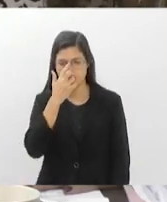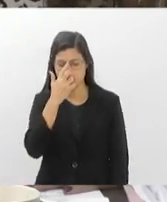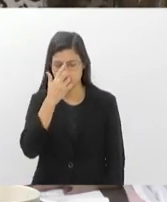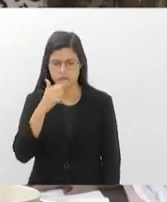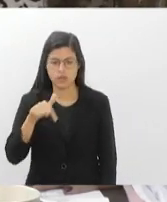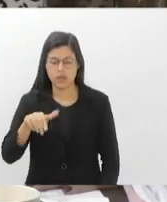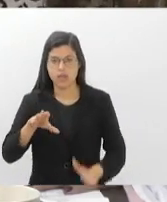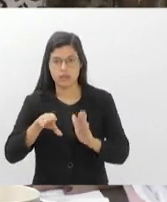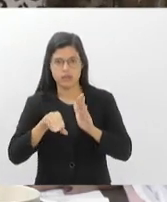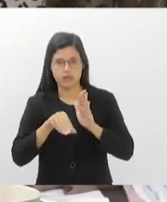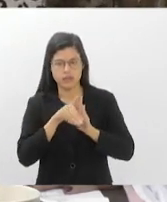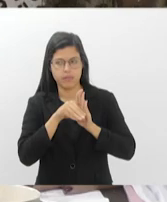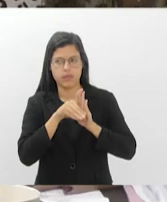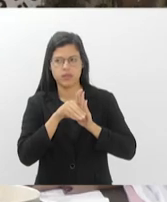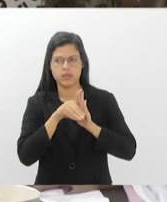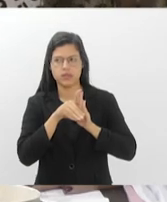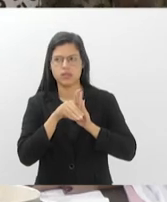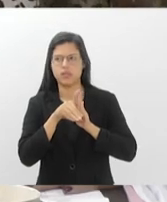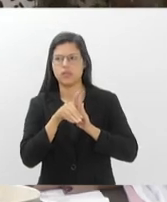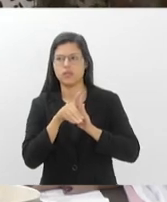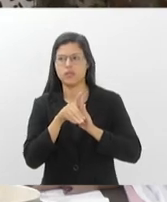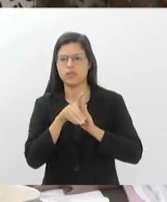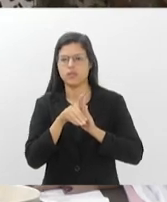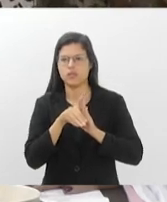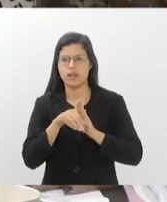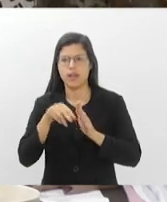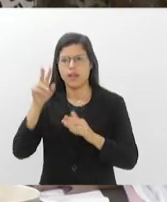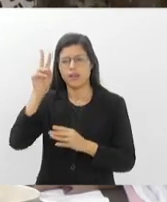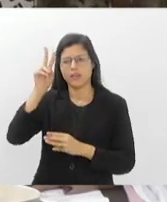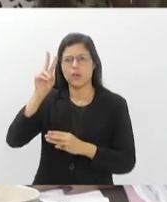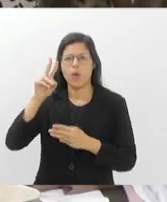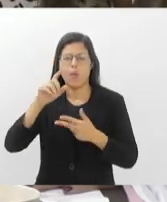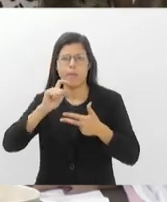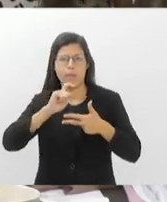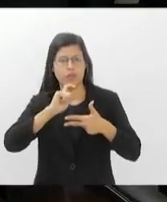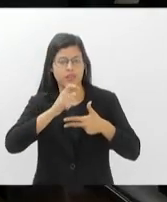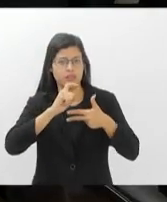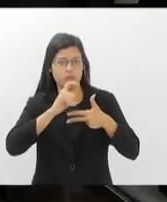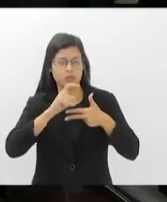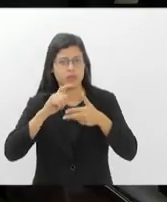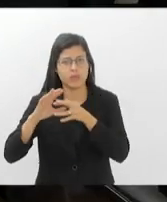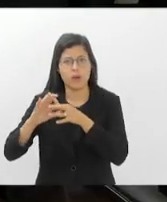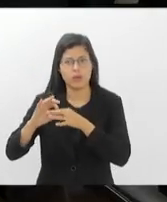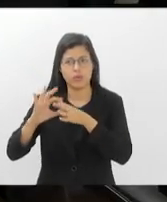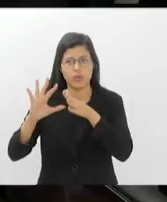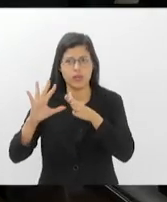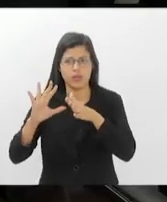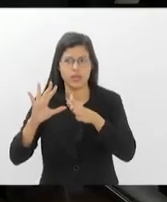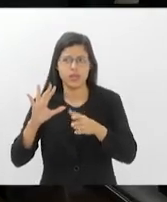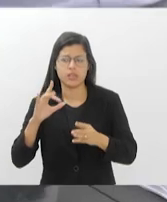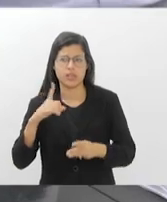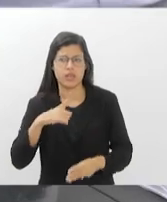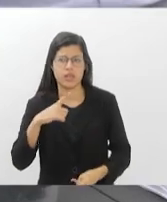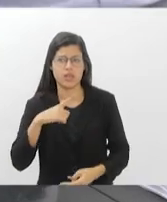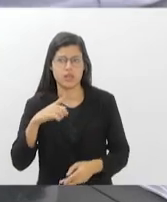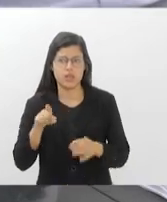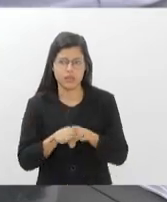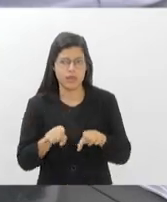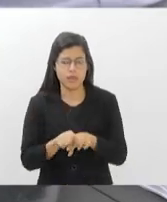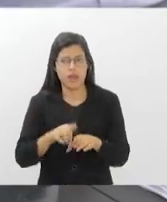essa emenda... É aquela história de poder executivo autoriza. E aí cai naquela decisão da